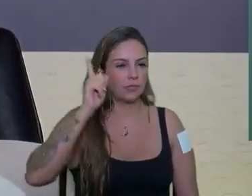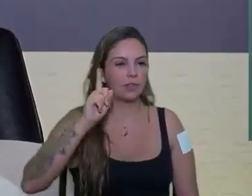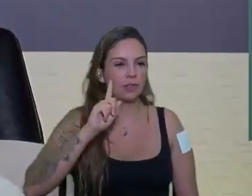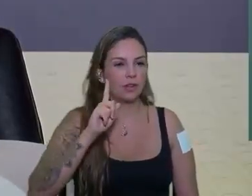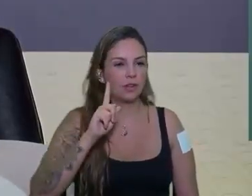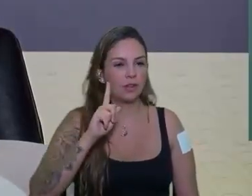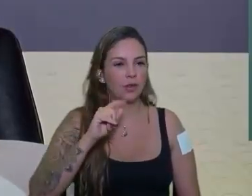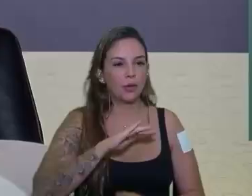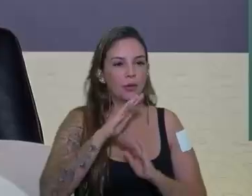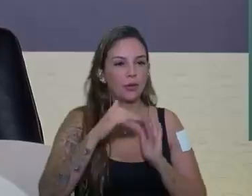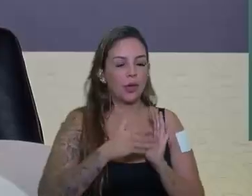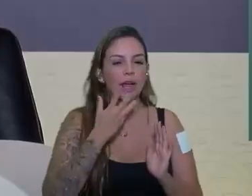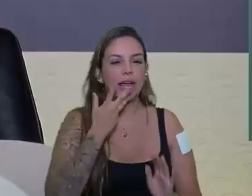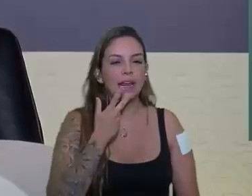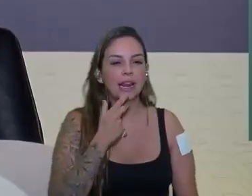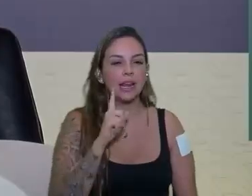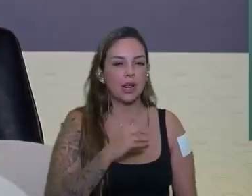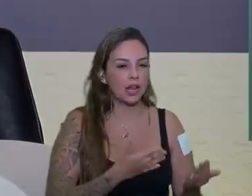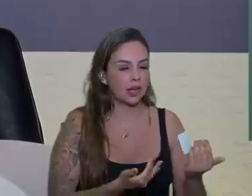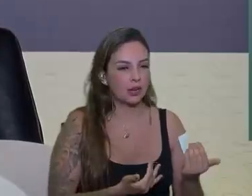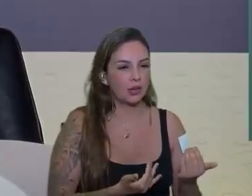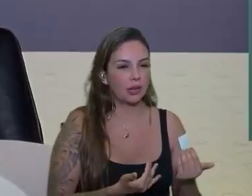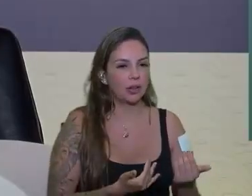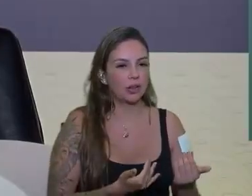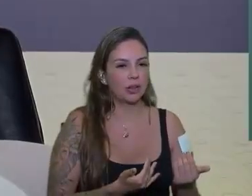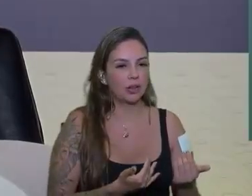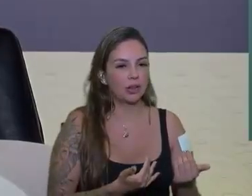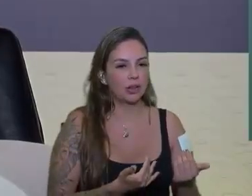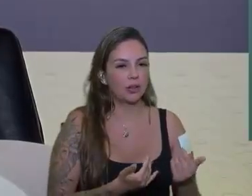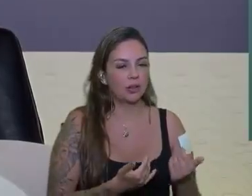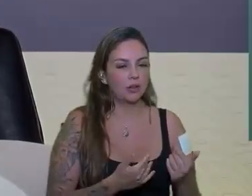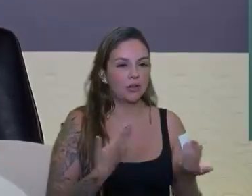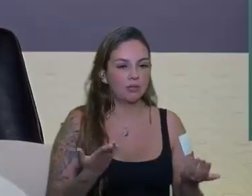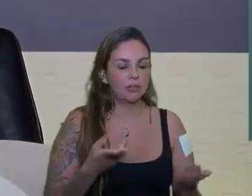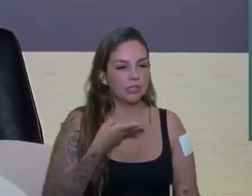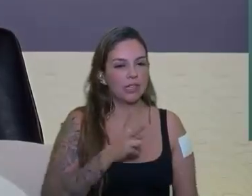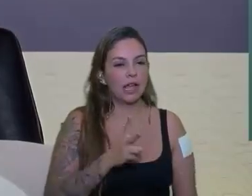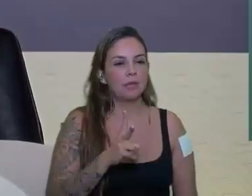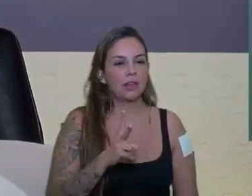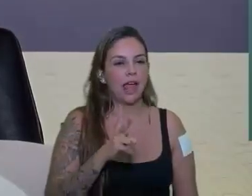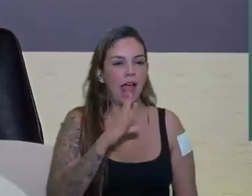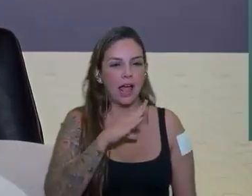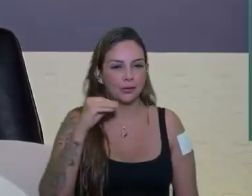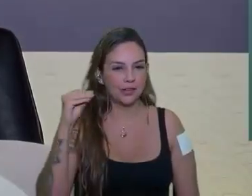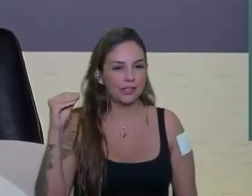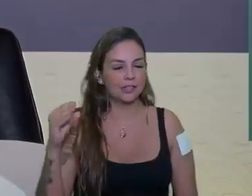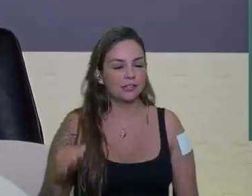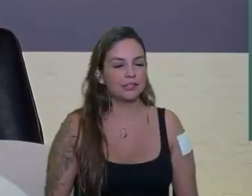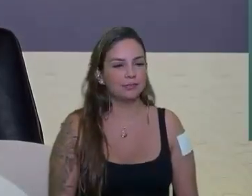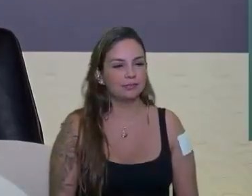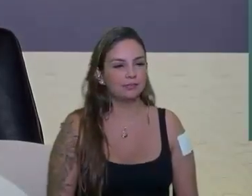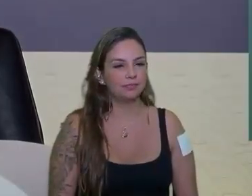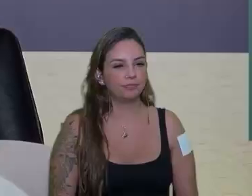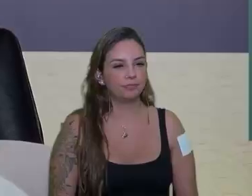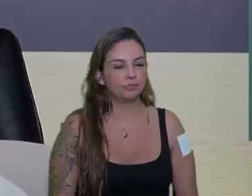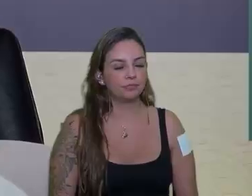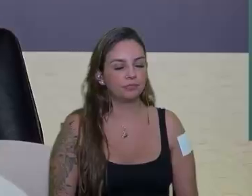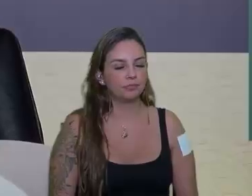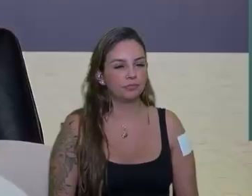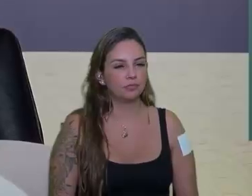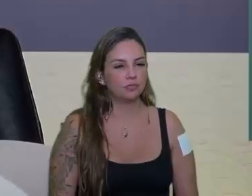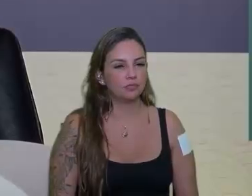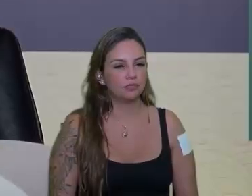foi completamente criança, não foi completamente jovem, não foi completamente adulto, e, portanto, foi sempre completamente adolescente.